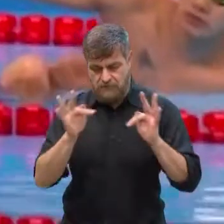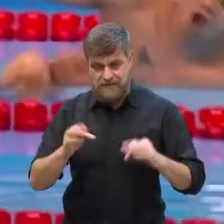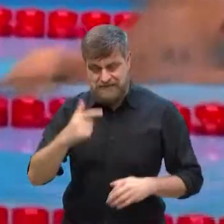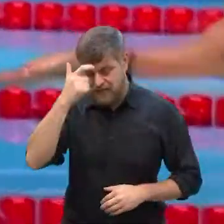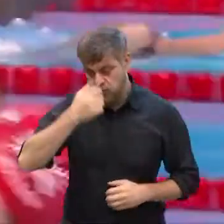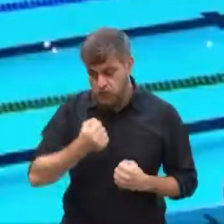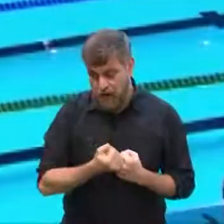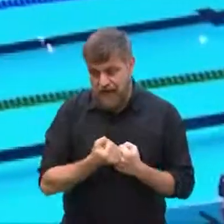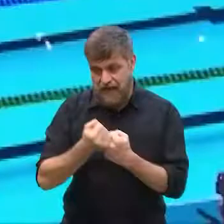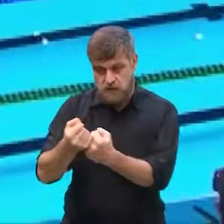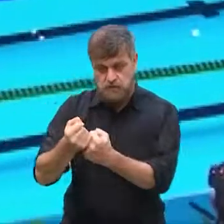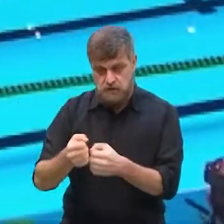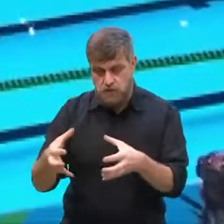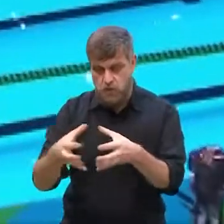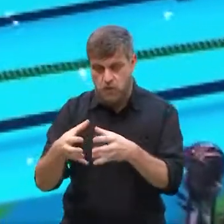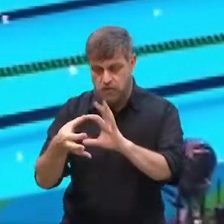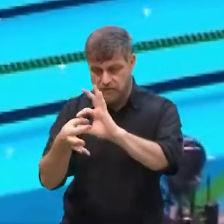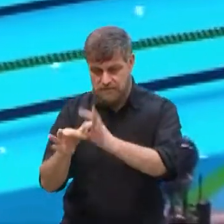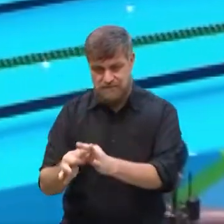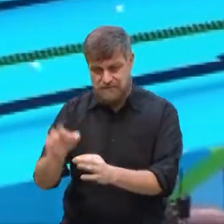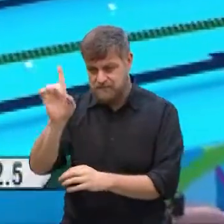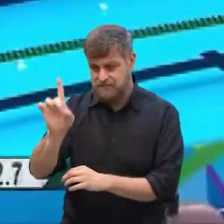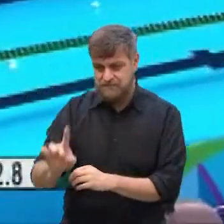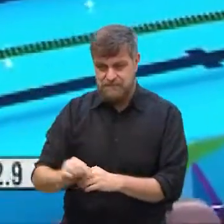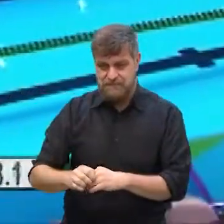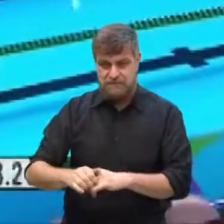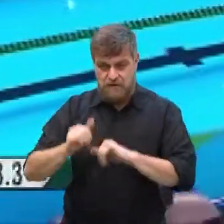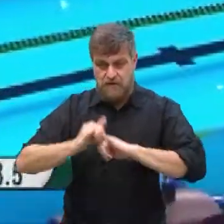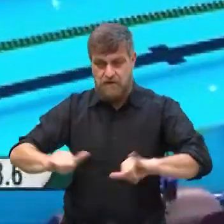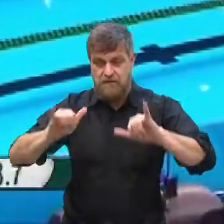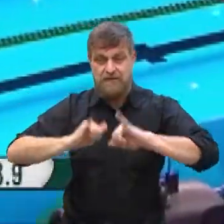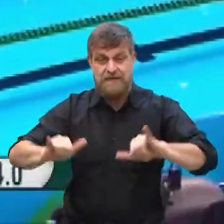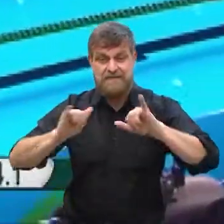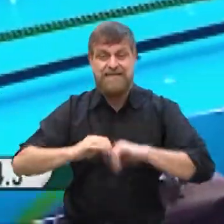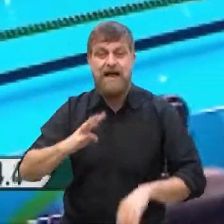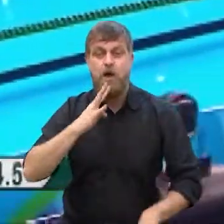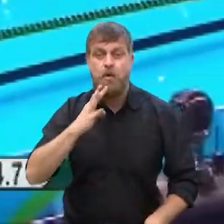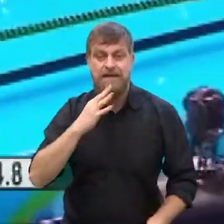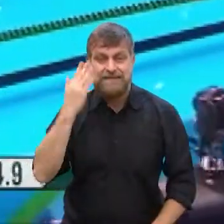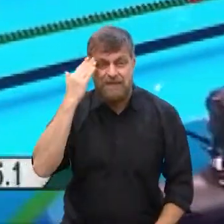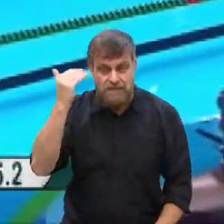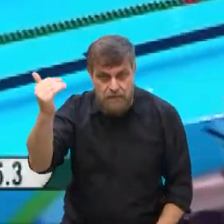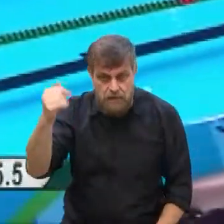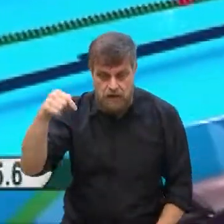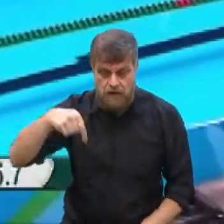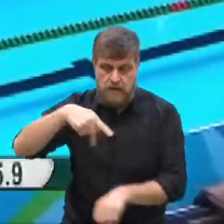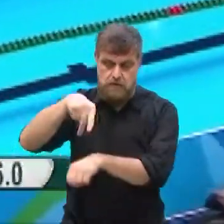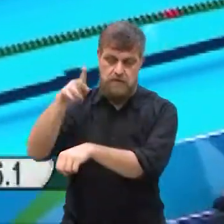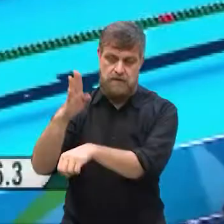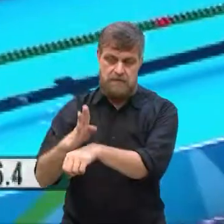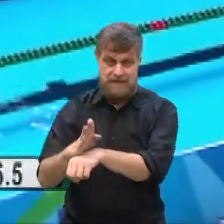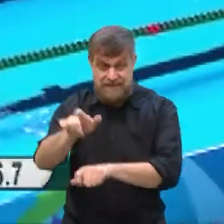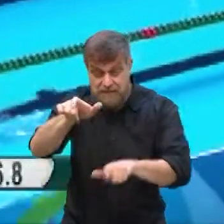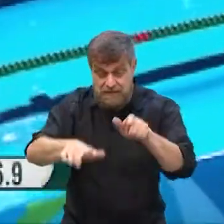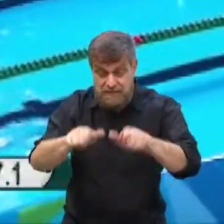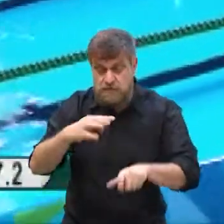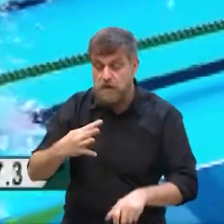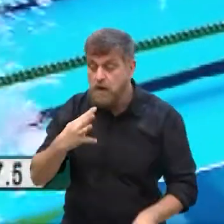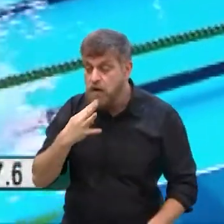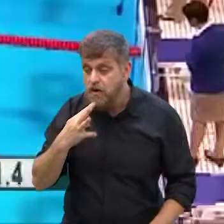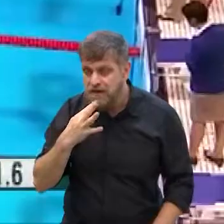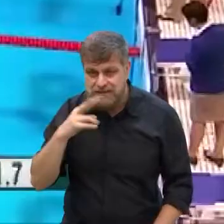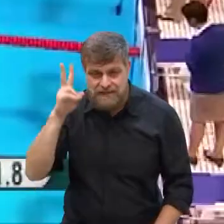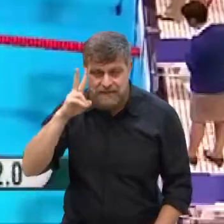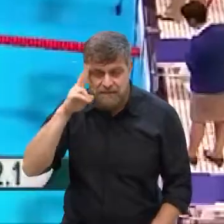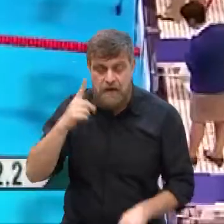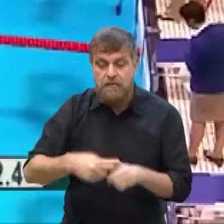contribuindo para que o movimento paralímpico venha a ser conhecido mundialmente, venha a ser conhecido no Brasil, para que as pessoas, lembra que eu falei